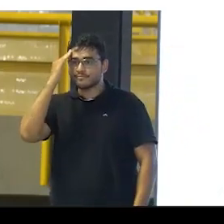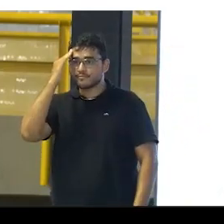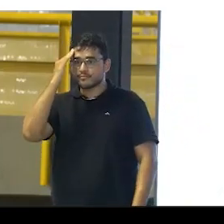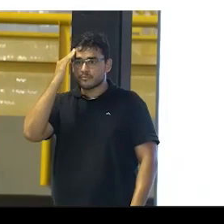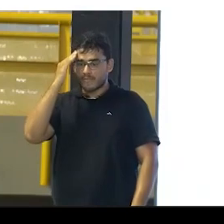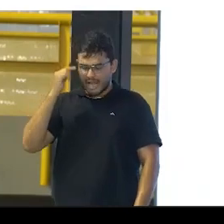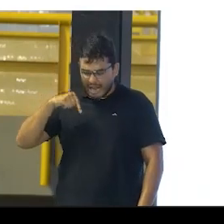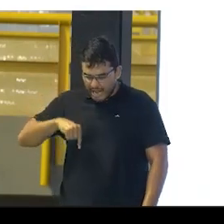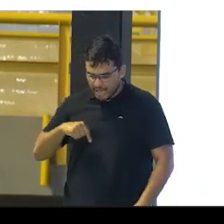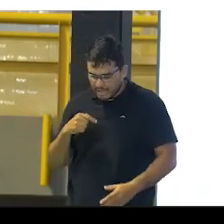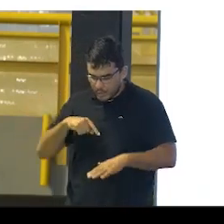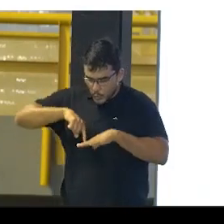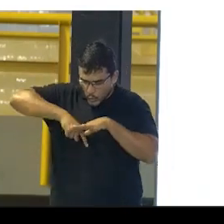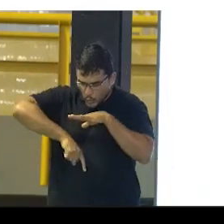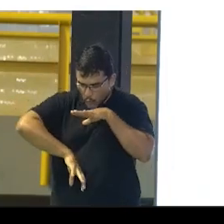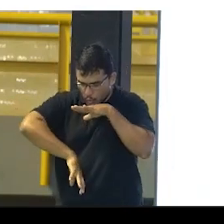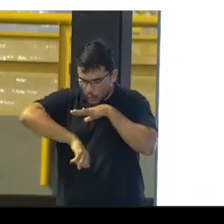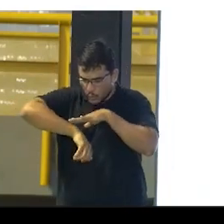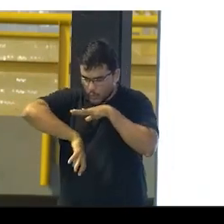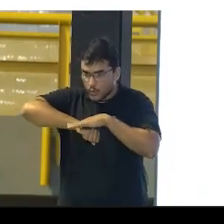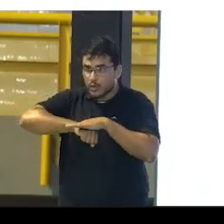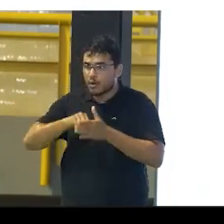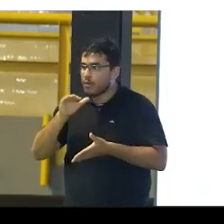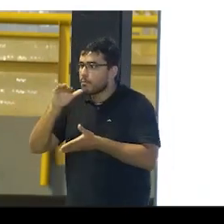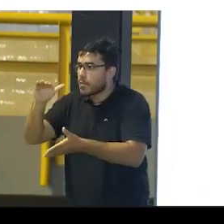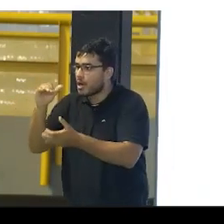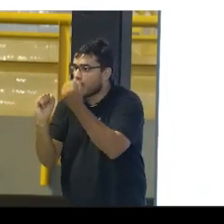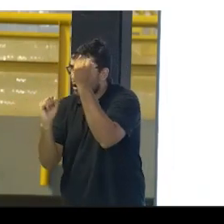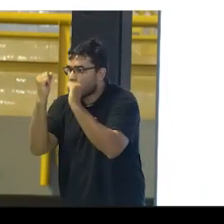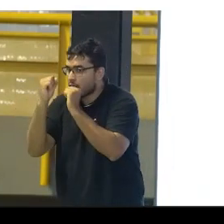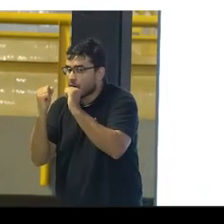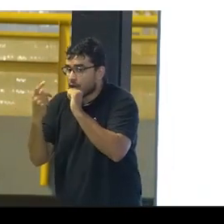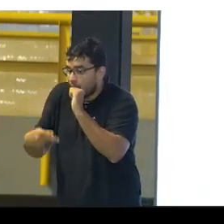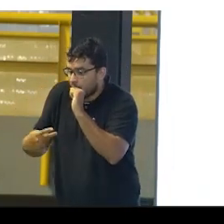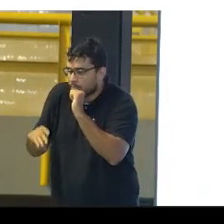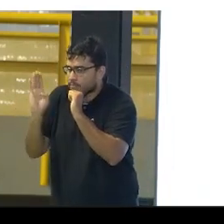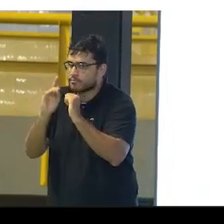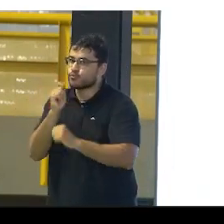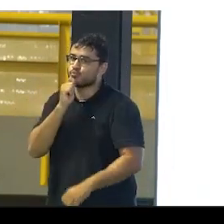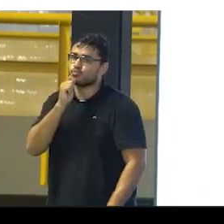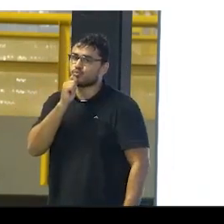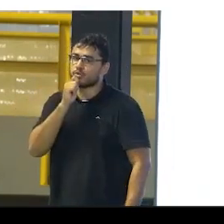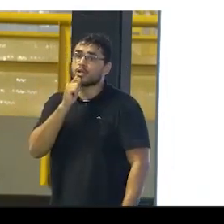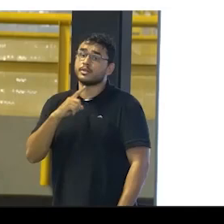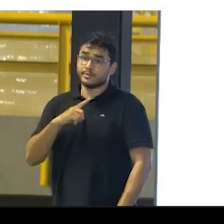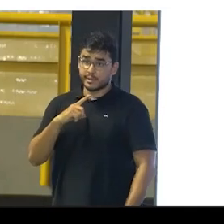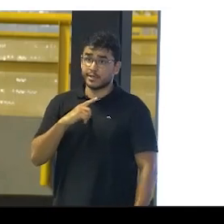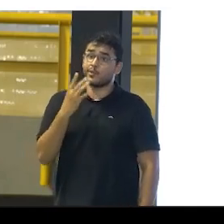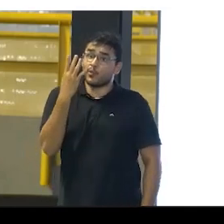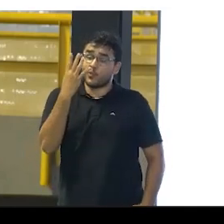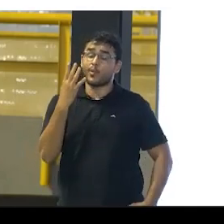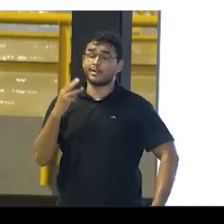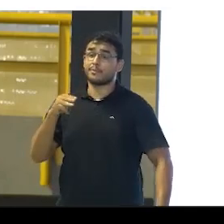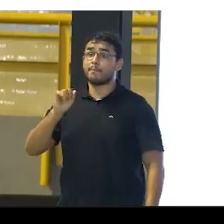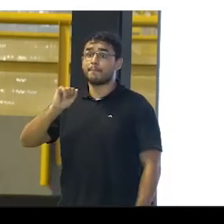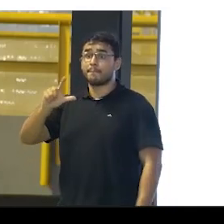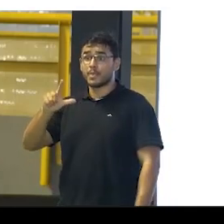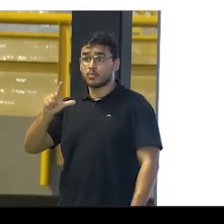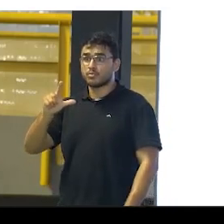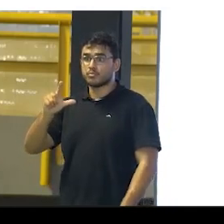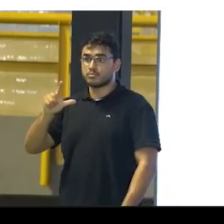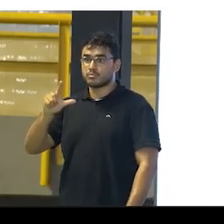E lembra, hoje nós produzimos mais de 4 milhões de barris de petróleo, somos os maiores produtores do mundo, mas